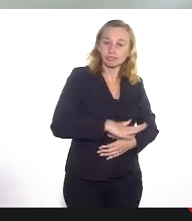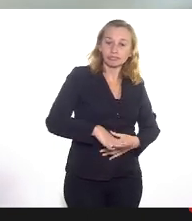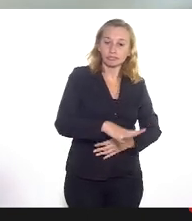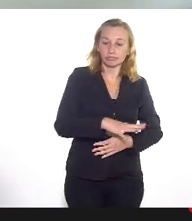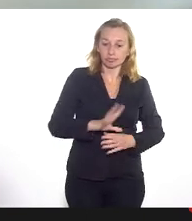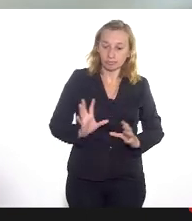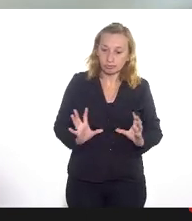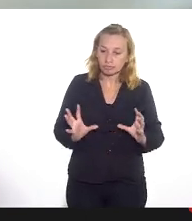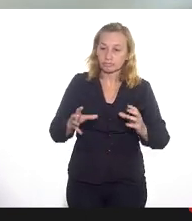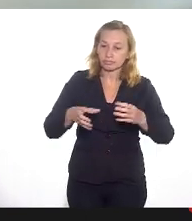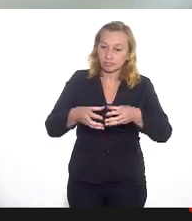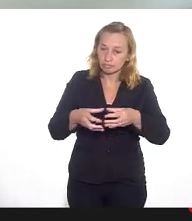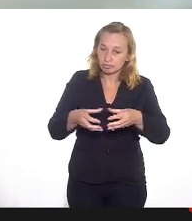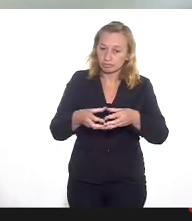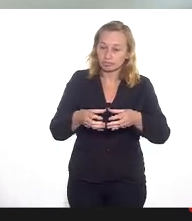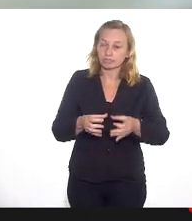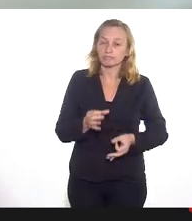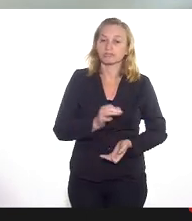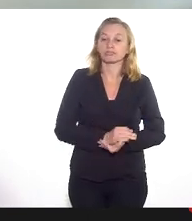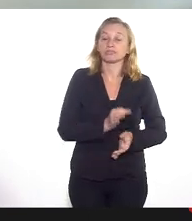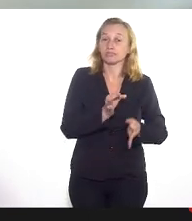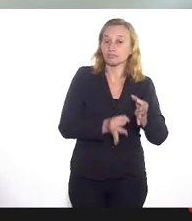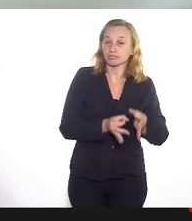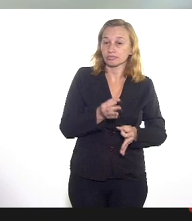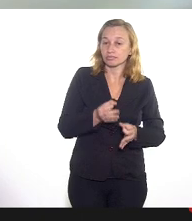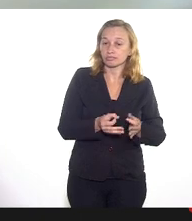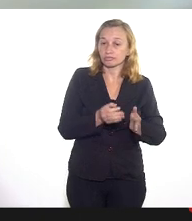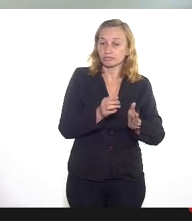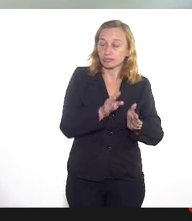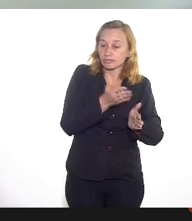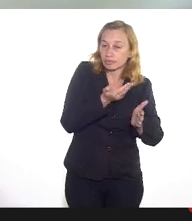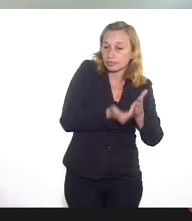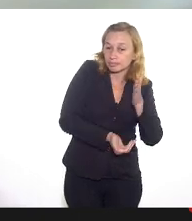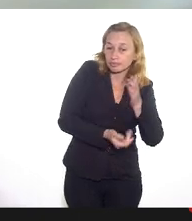conjunto para justificar a queda tão forte